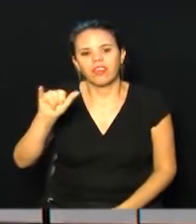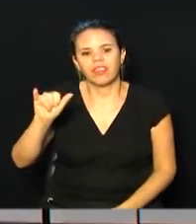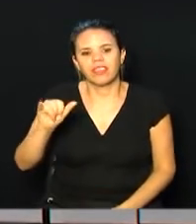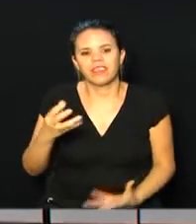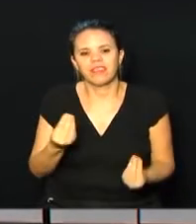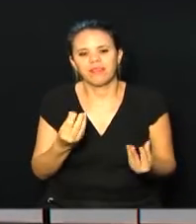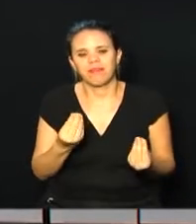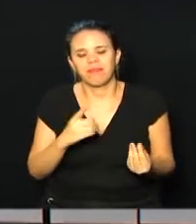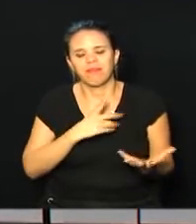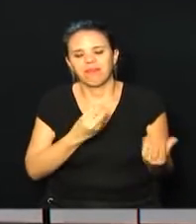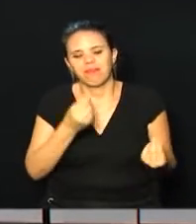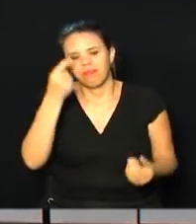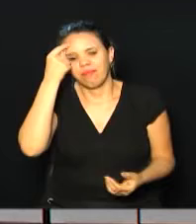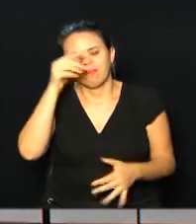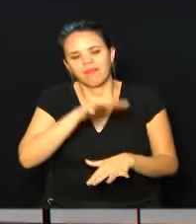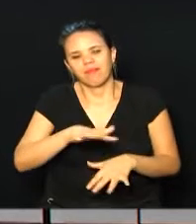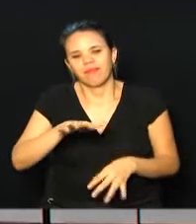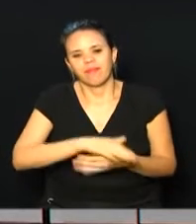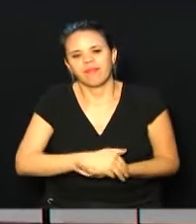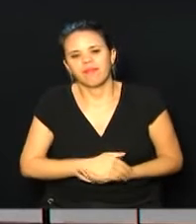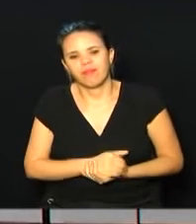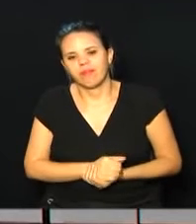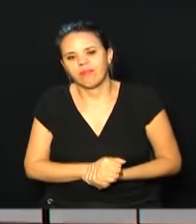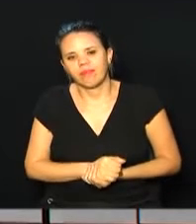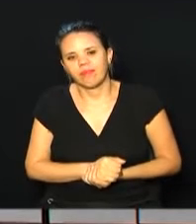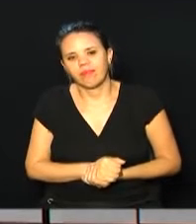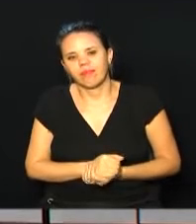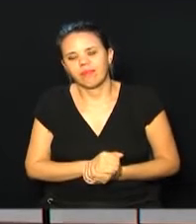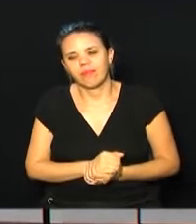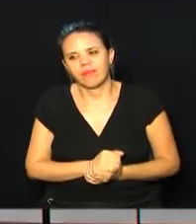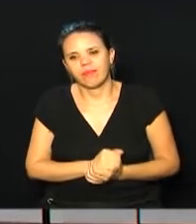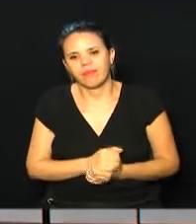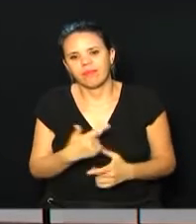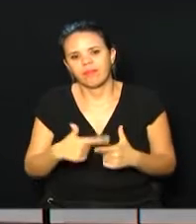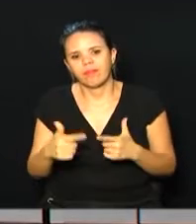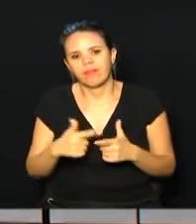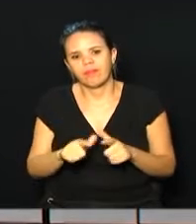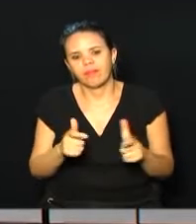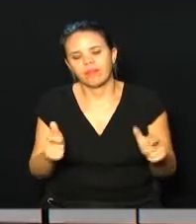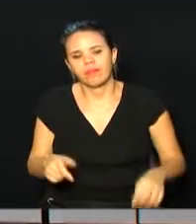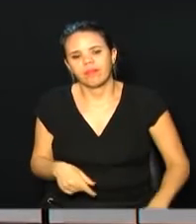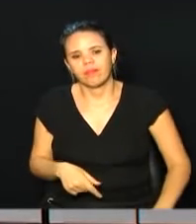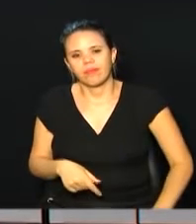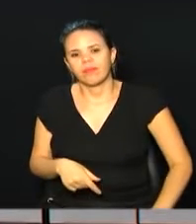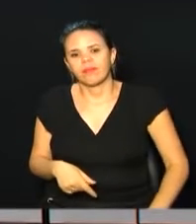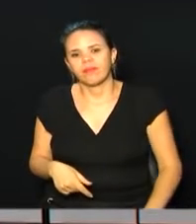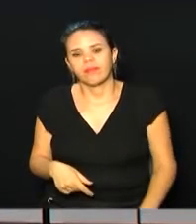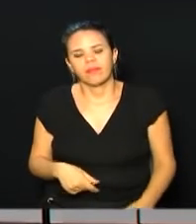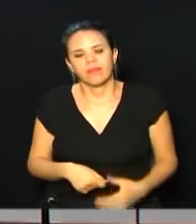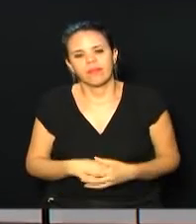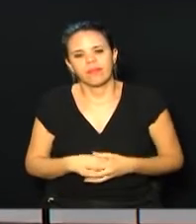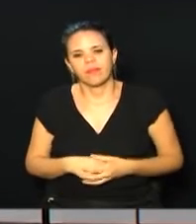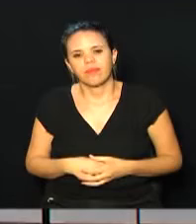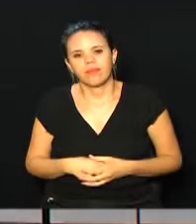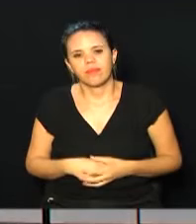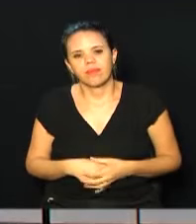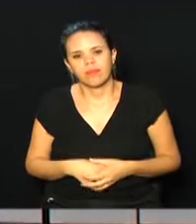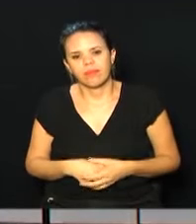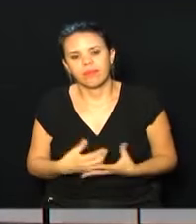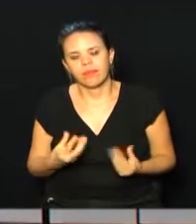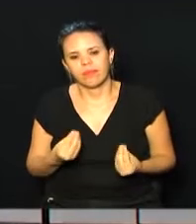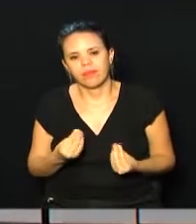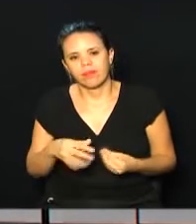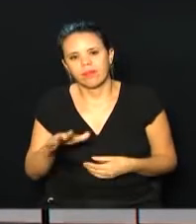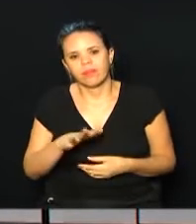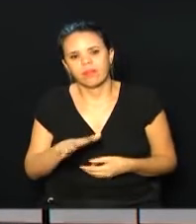ali, questão de conscientização, ali a gente tem um problema grande. Então, muito resíduo em terreno baldio. Muito,